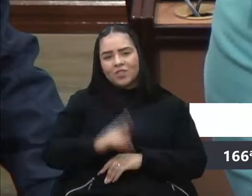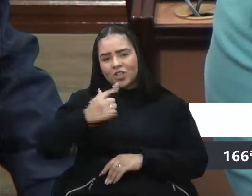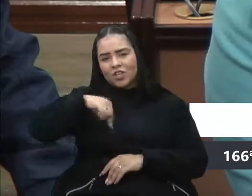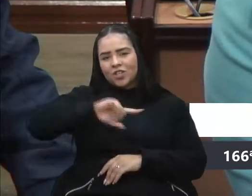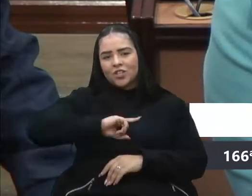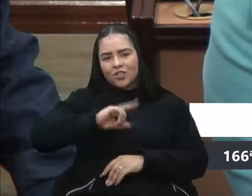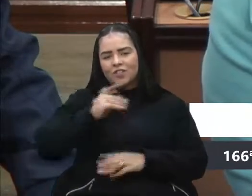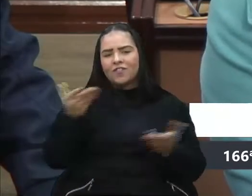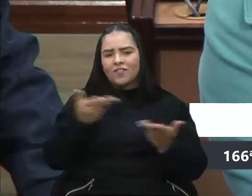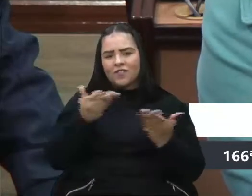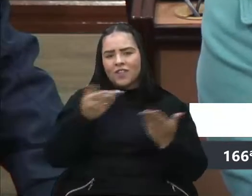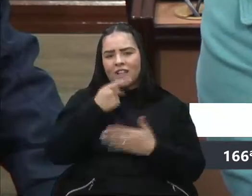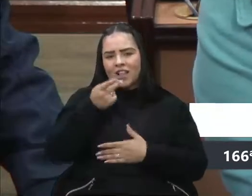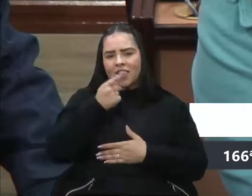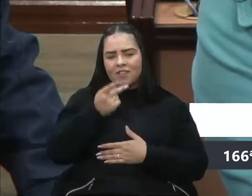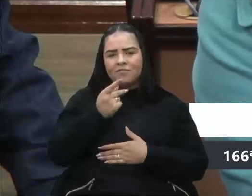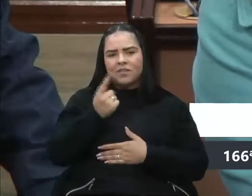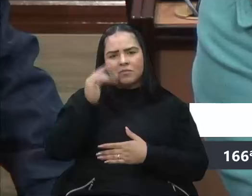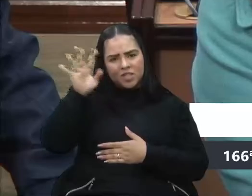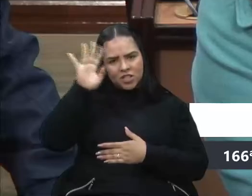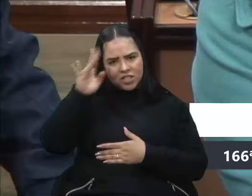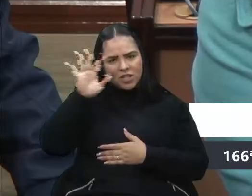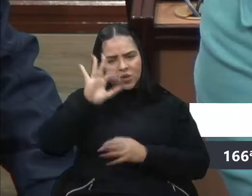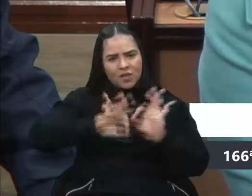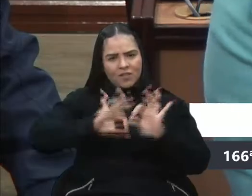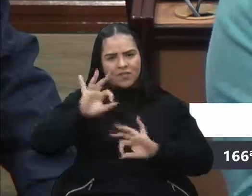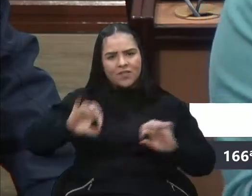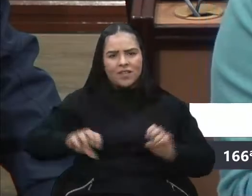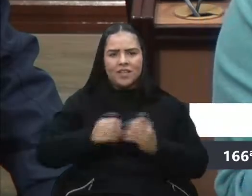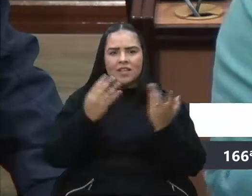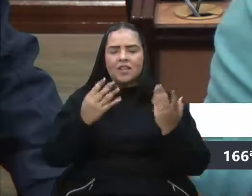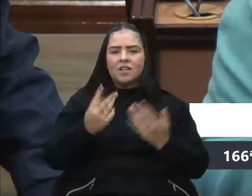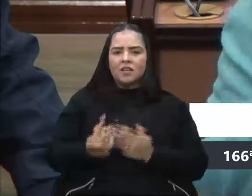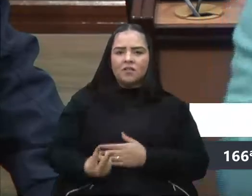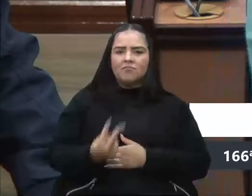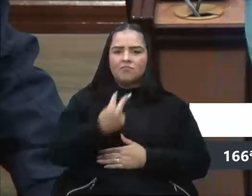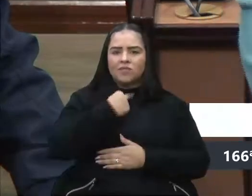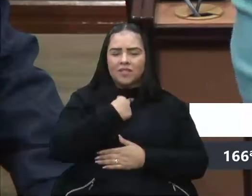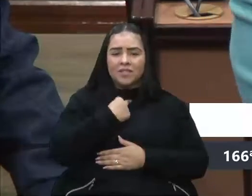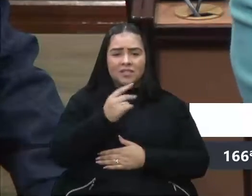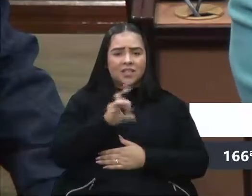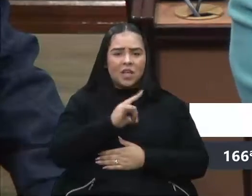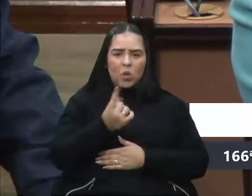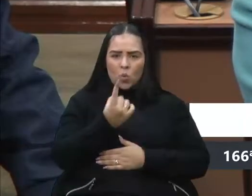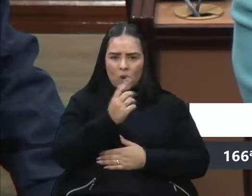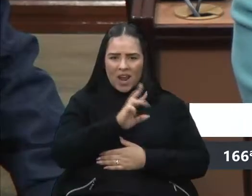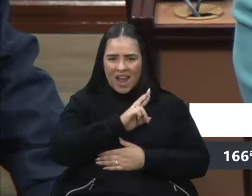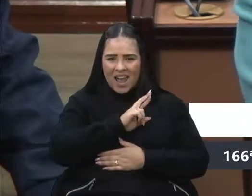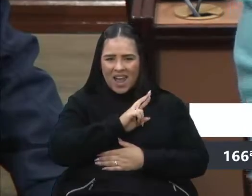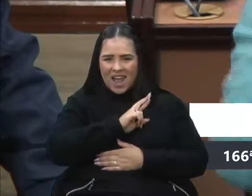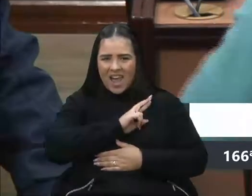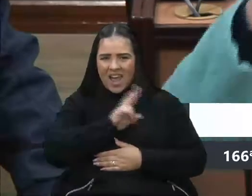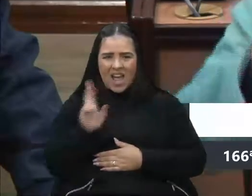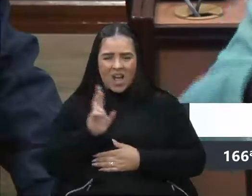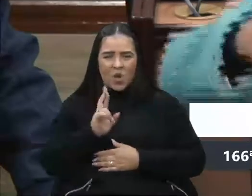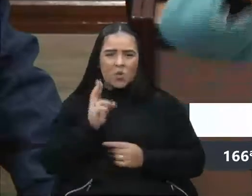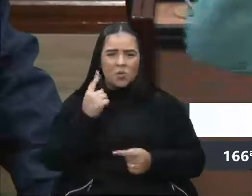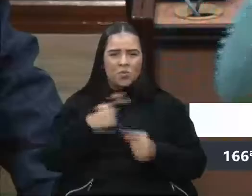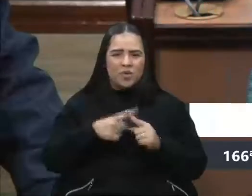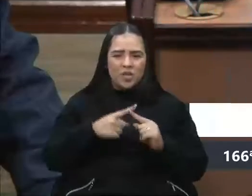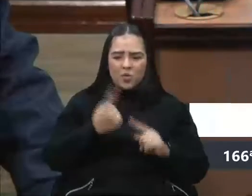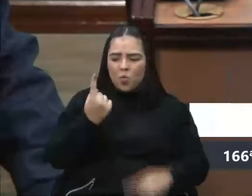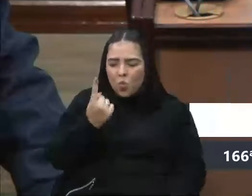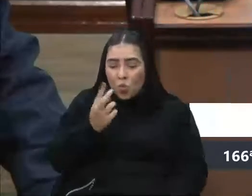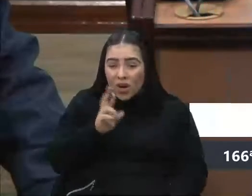isso também, eu fico imaginando organizar uma festa e não poder ter R$1 no teu caixa, porque a cada R$1,